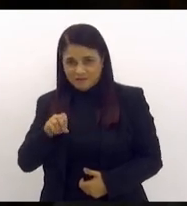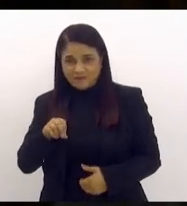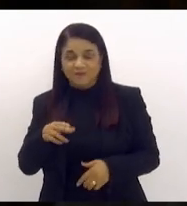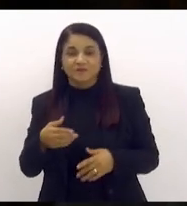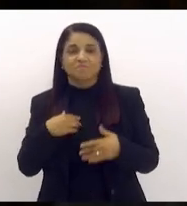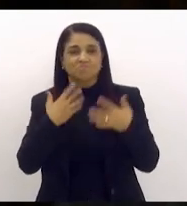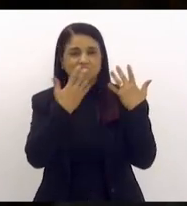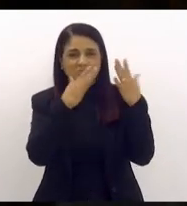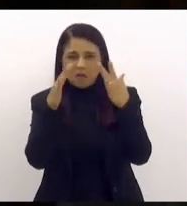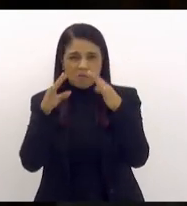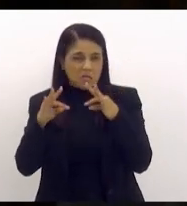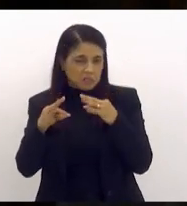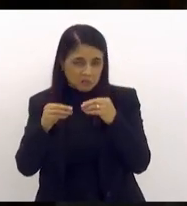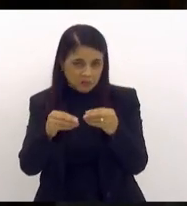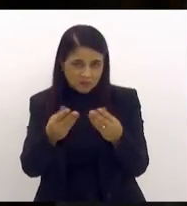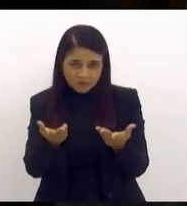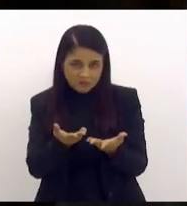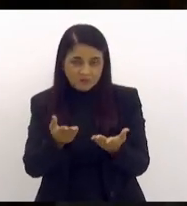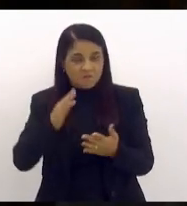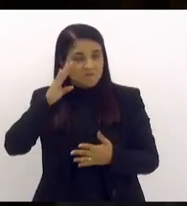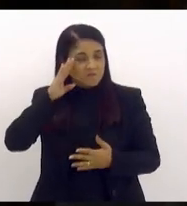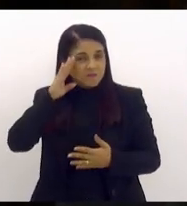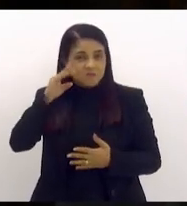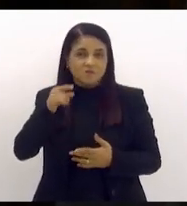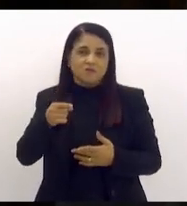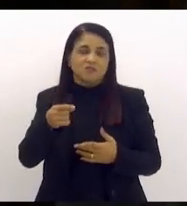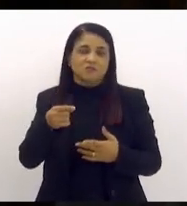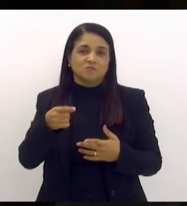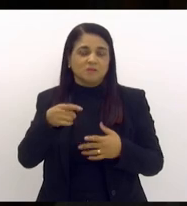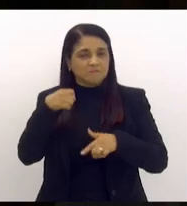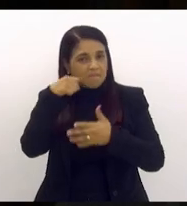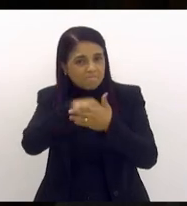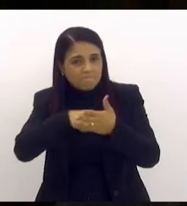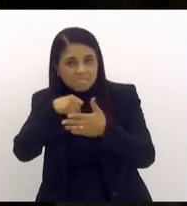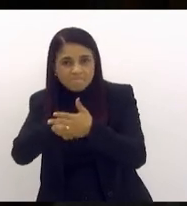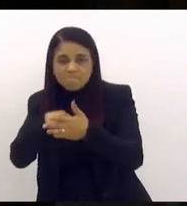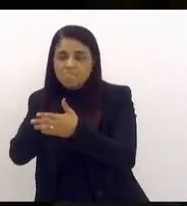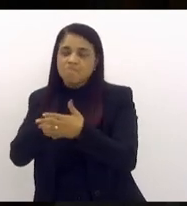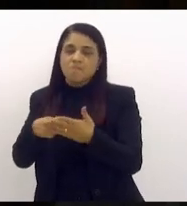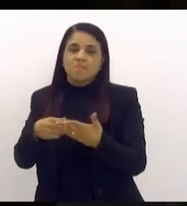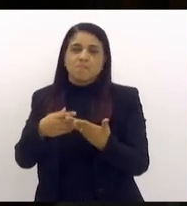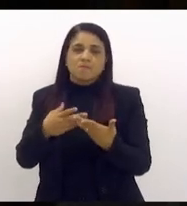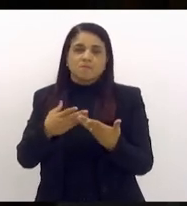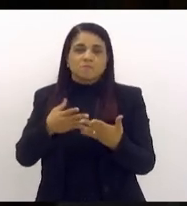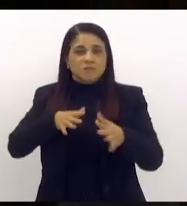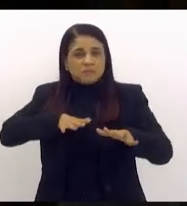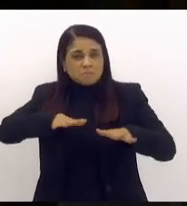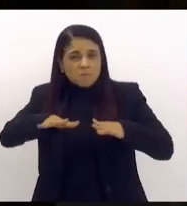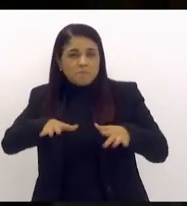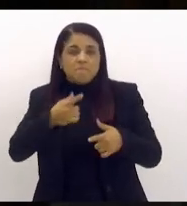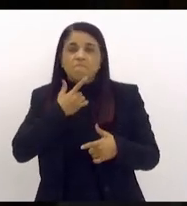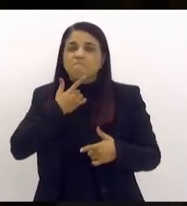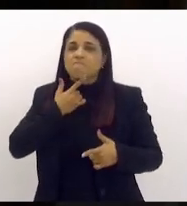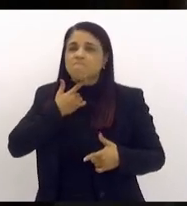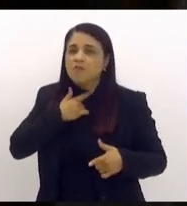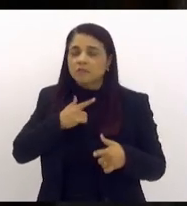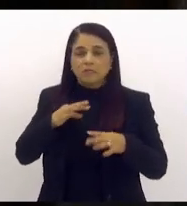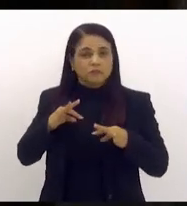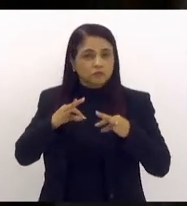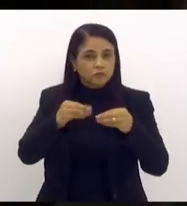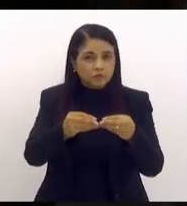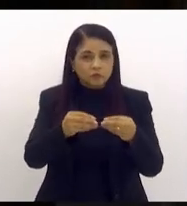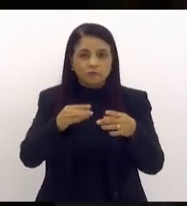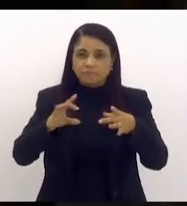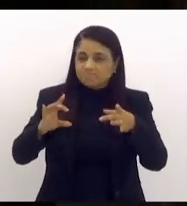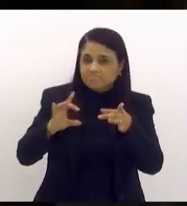a todos e e principalmente por essa aglutinação por essa por esse essa vontade de todos